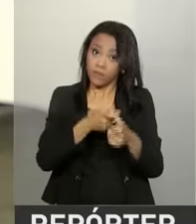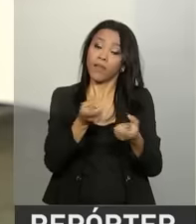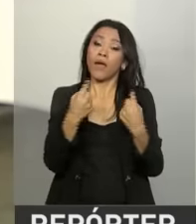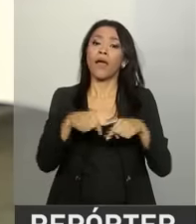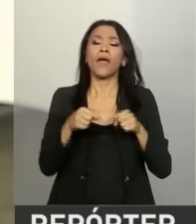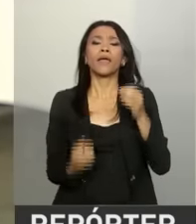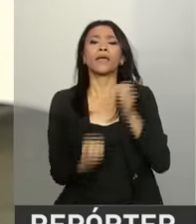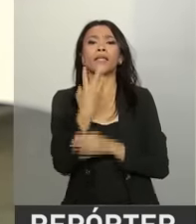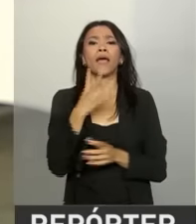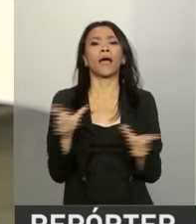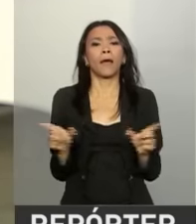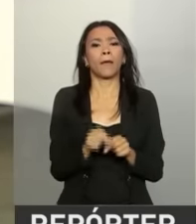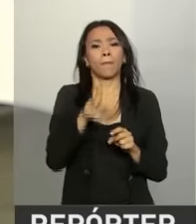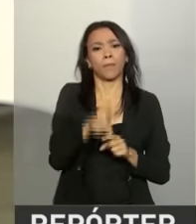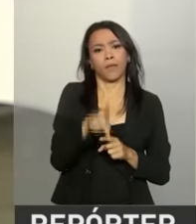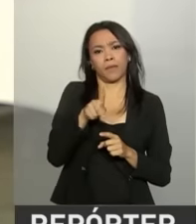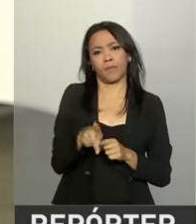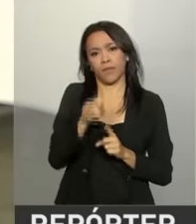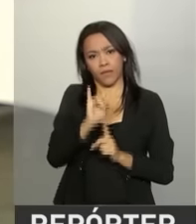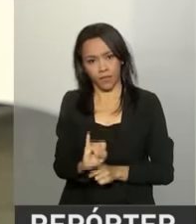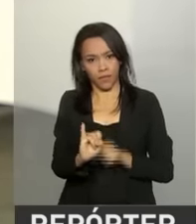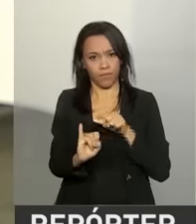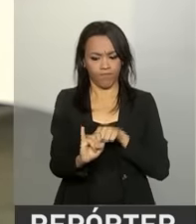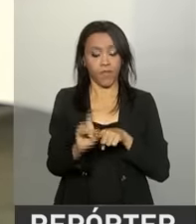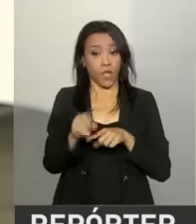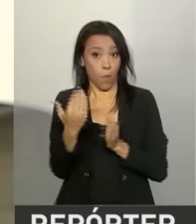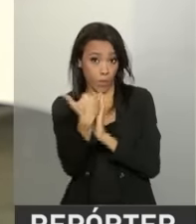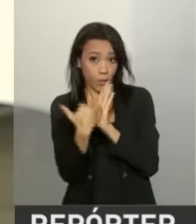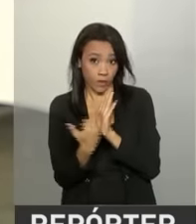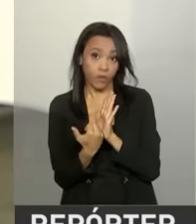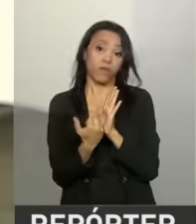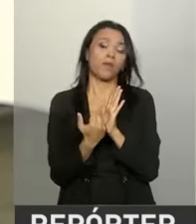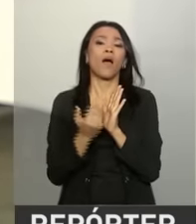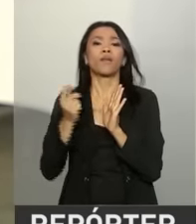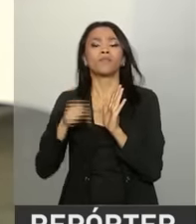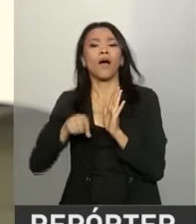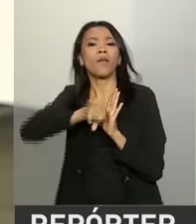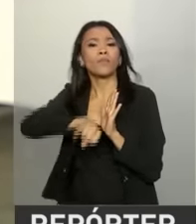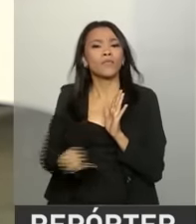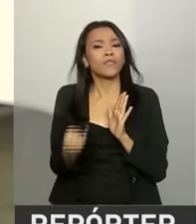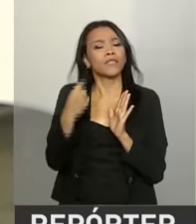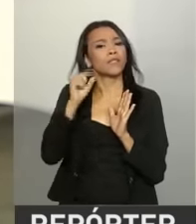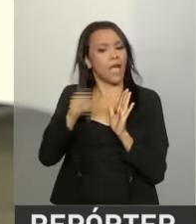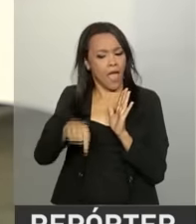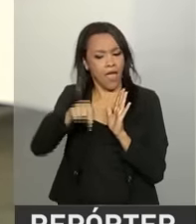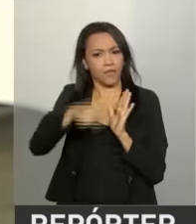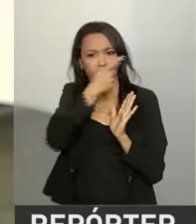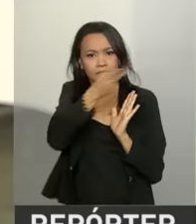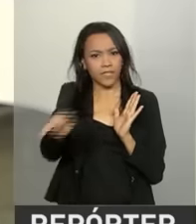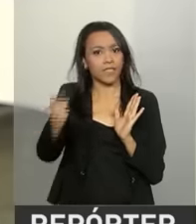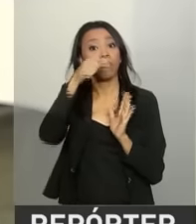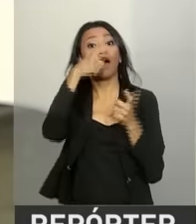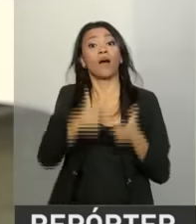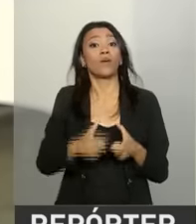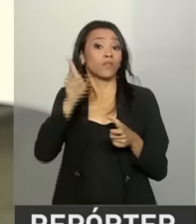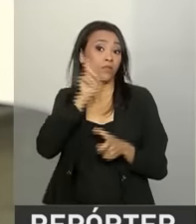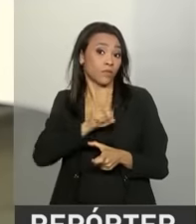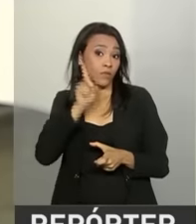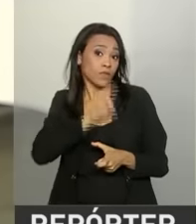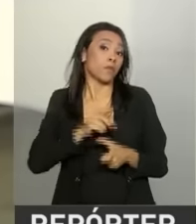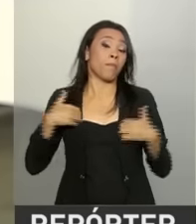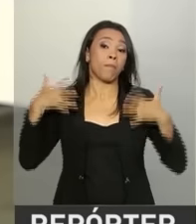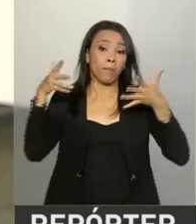do PPI, o Programa de Parcerias de Investimentos. E ele disse que justamente está aproveitando essa visita aos Estados Unidos para participar